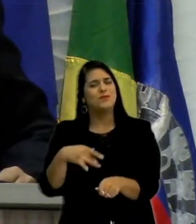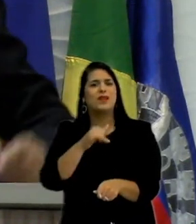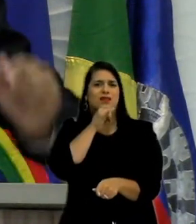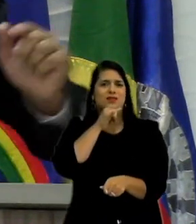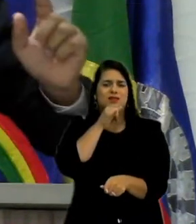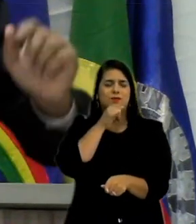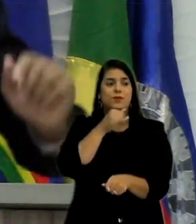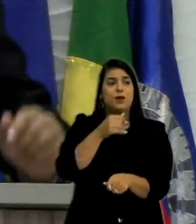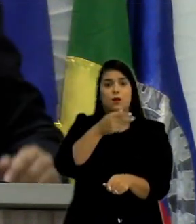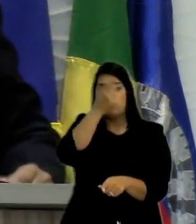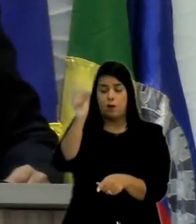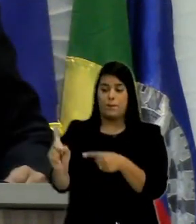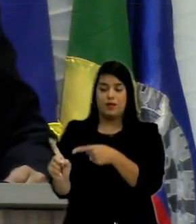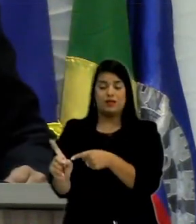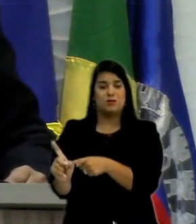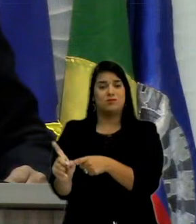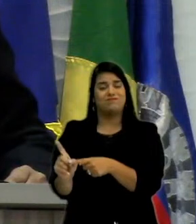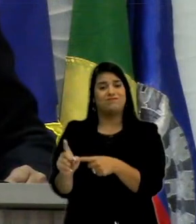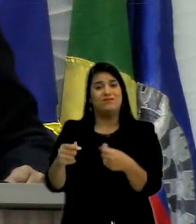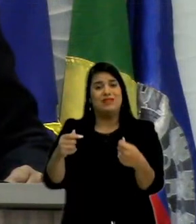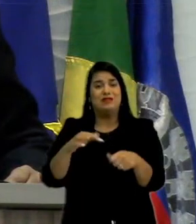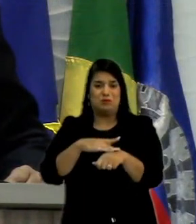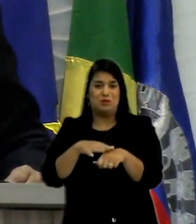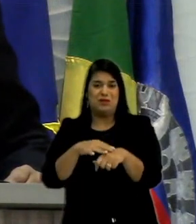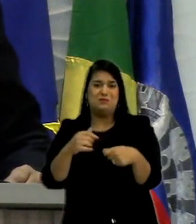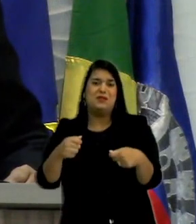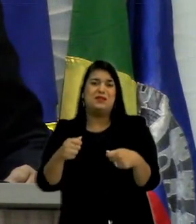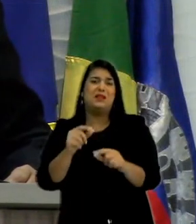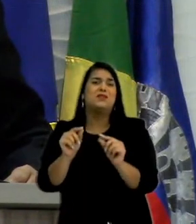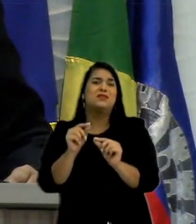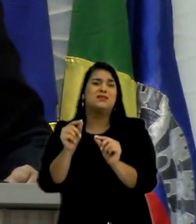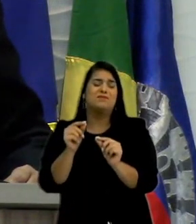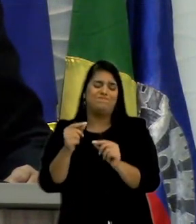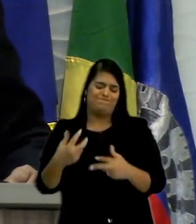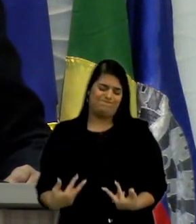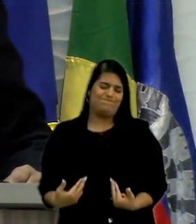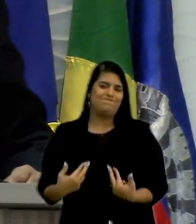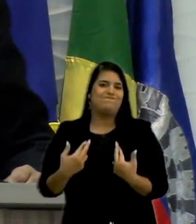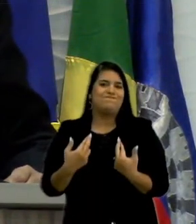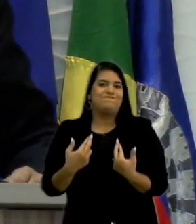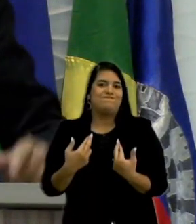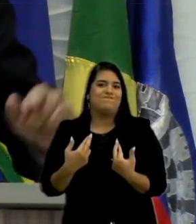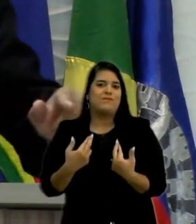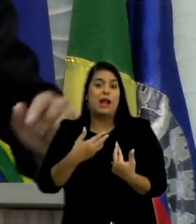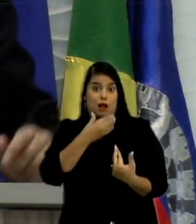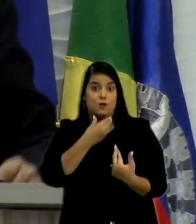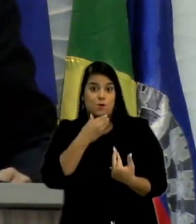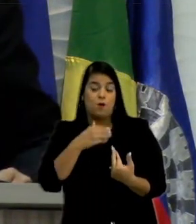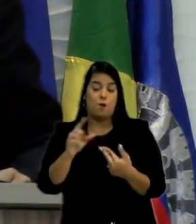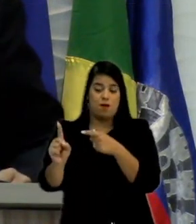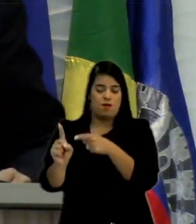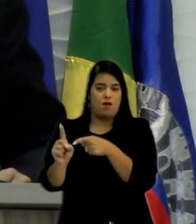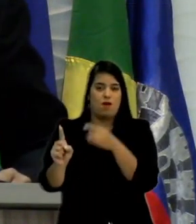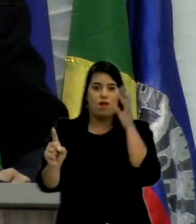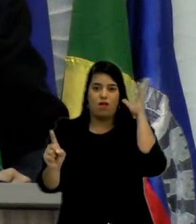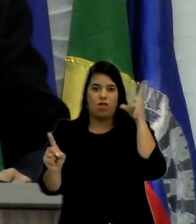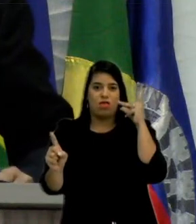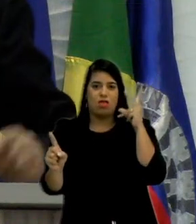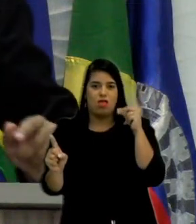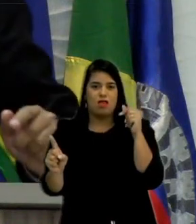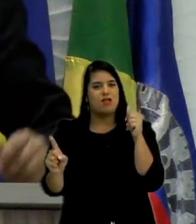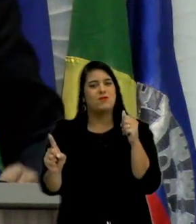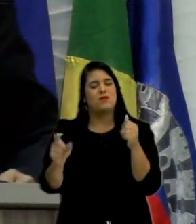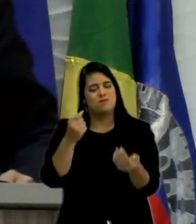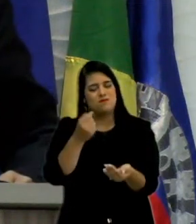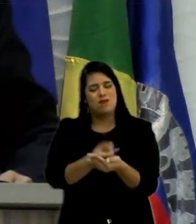ajudou e ajuda a população de São Bento do Una. Sabe disso. Então esperamos